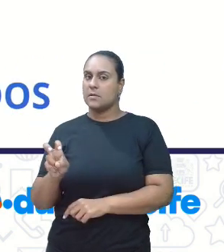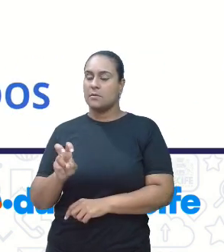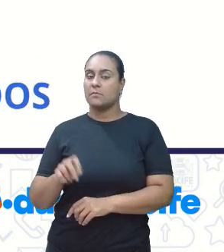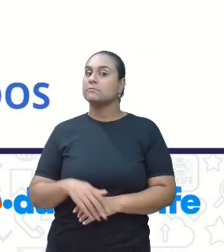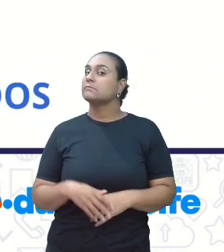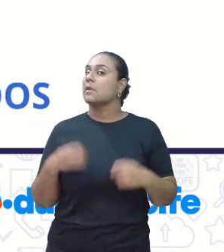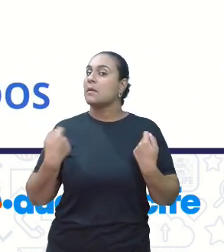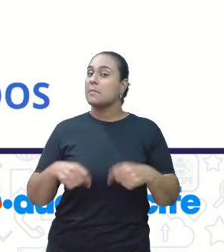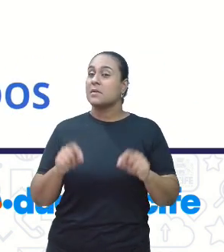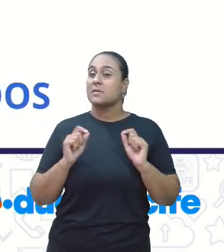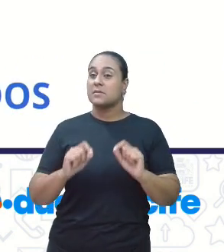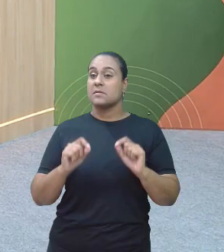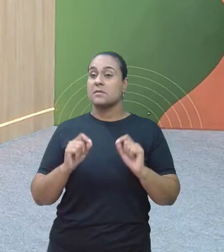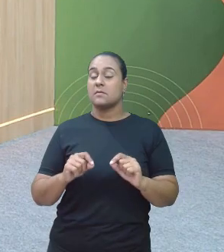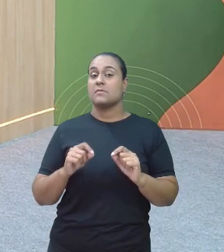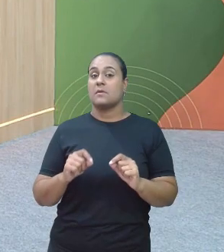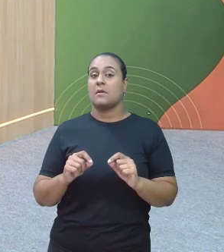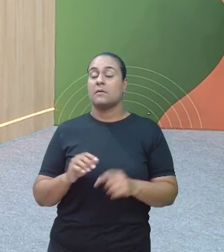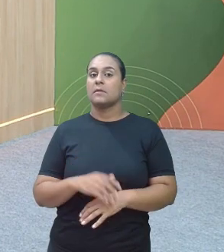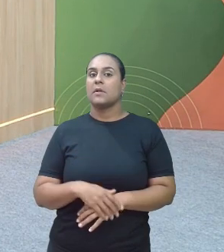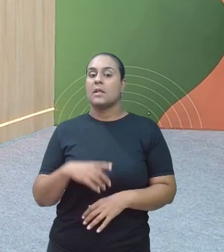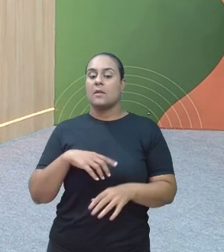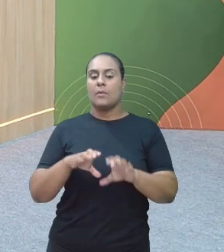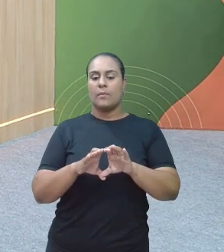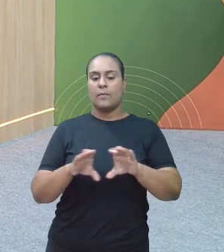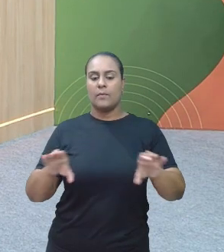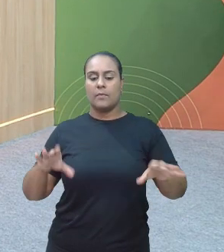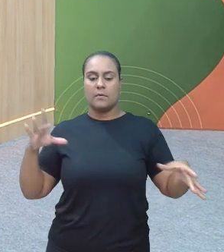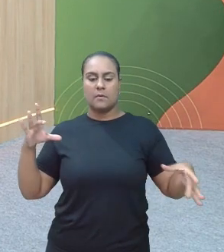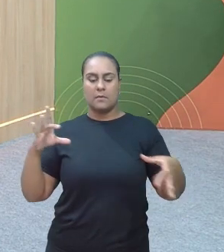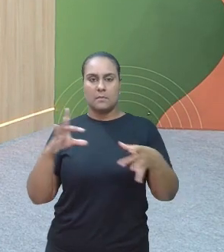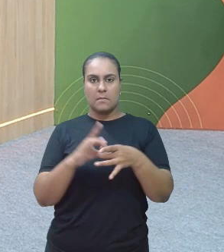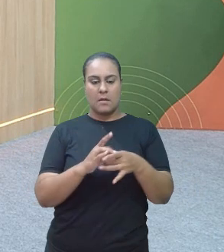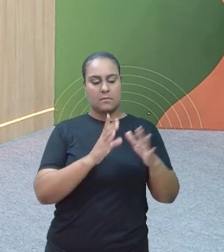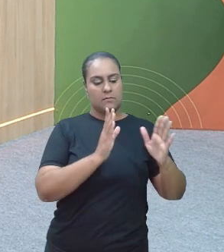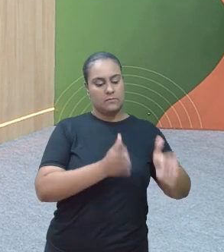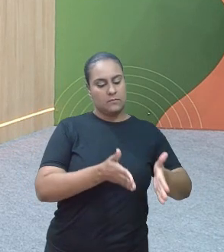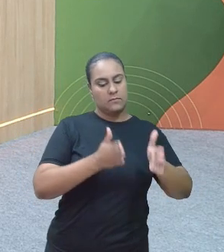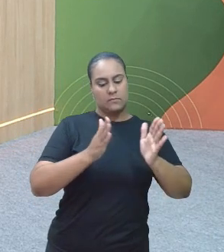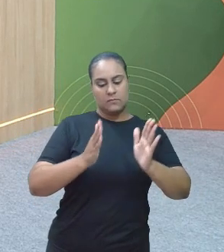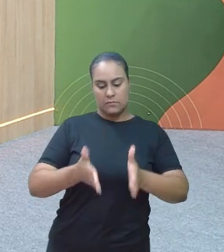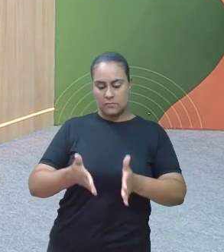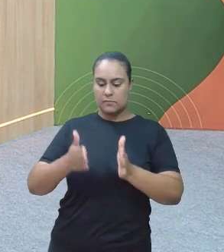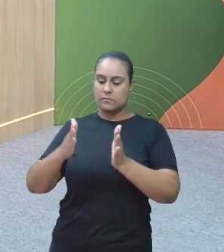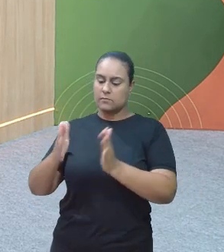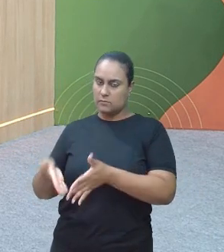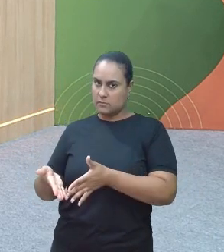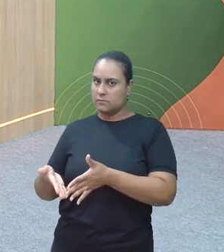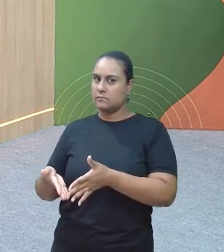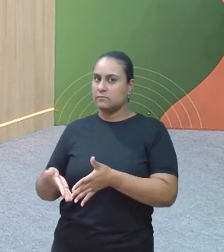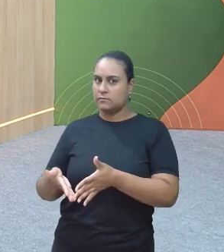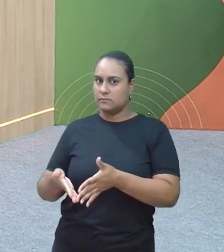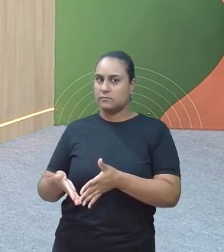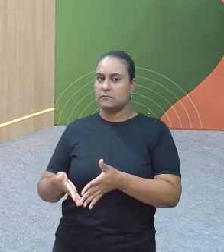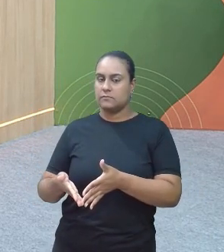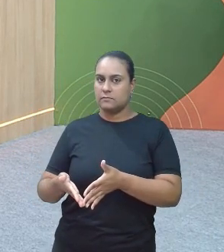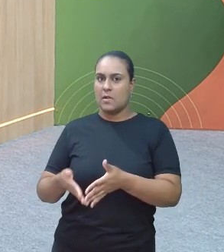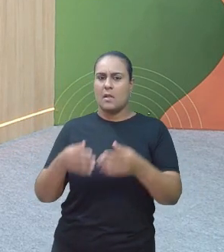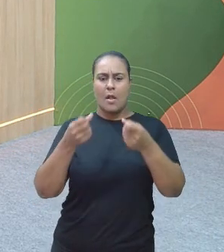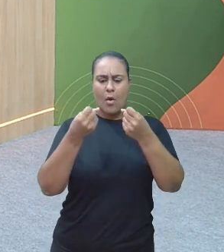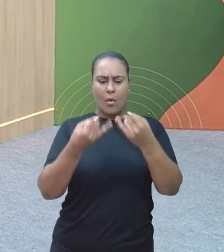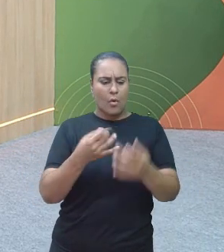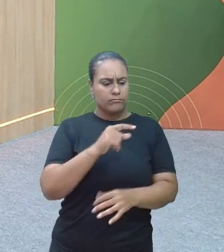eu preciso estabelecer uma relação entre a ordem desse elemento e a sua